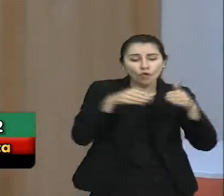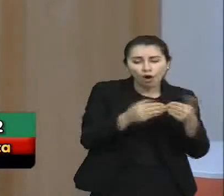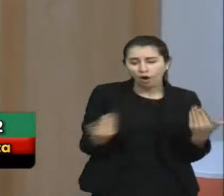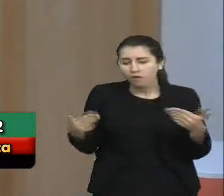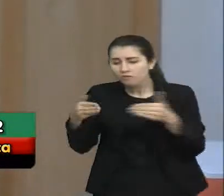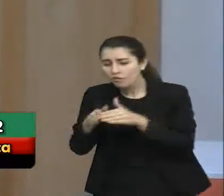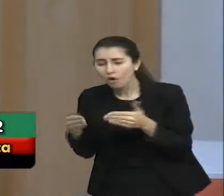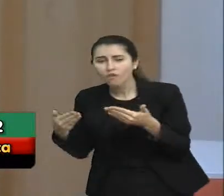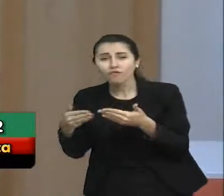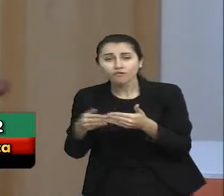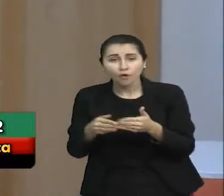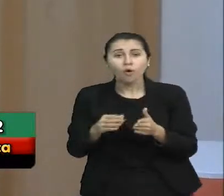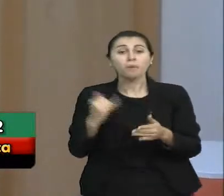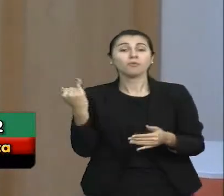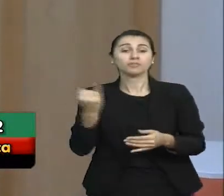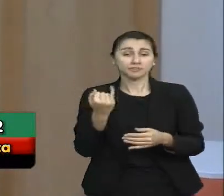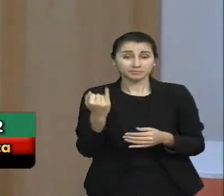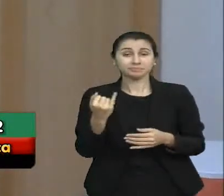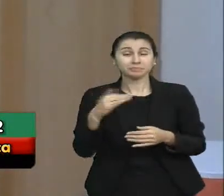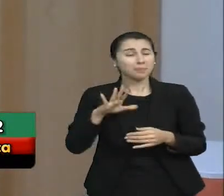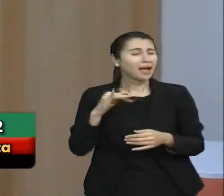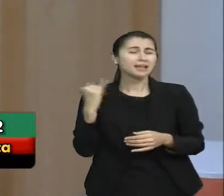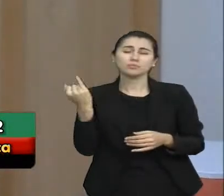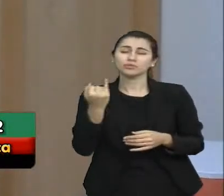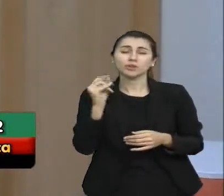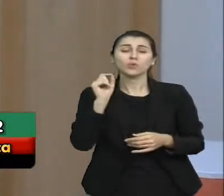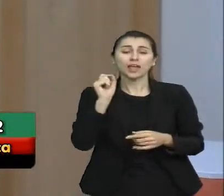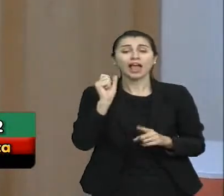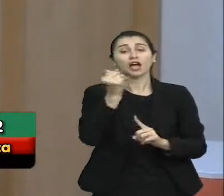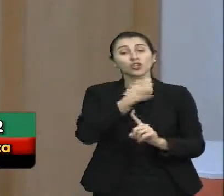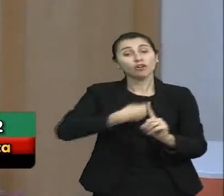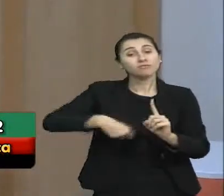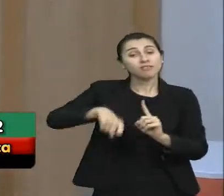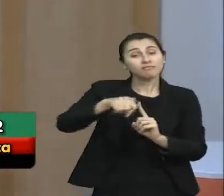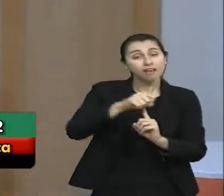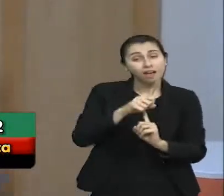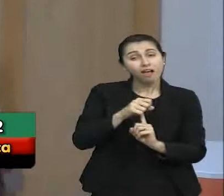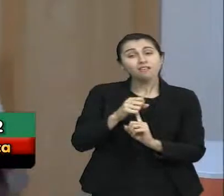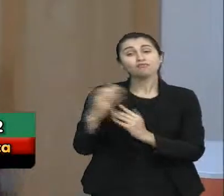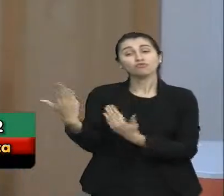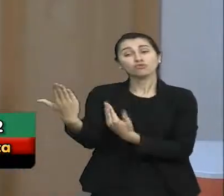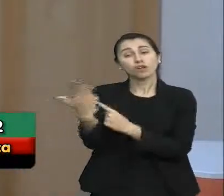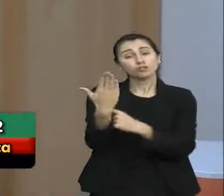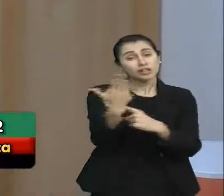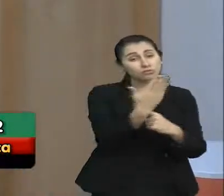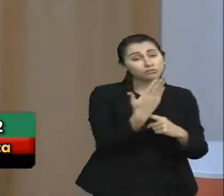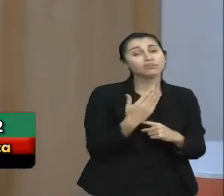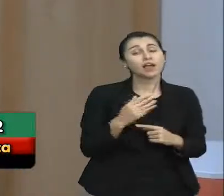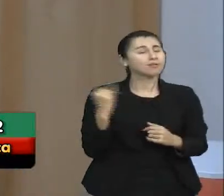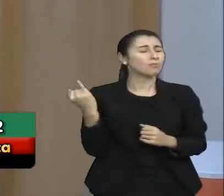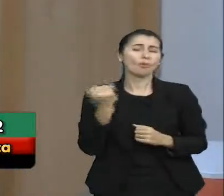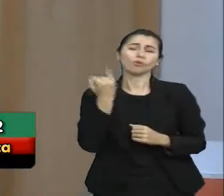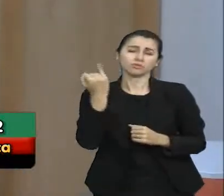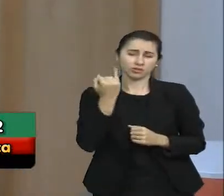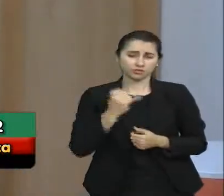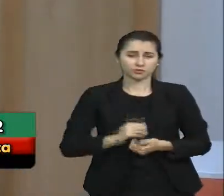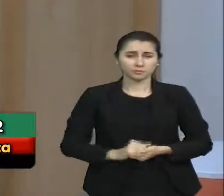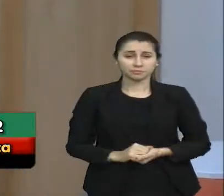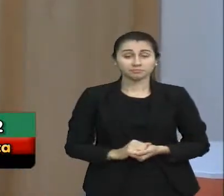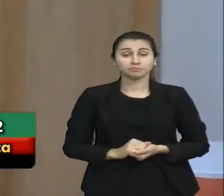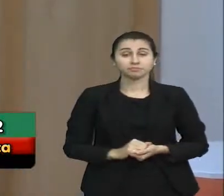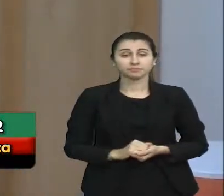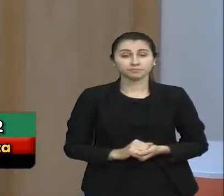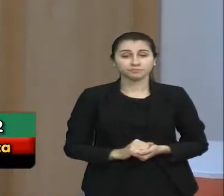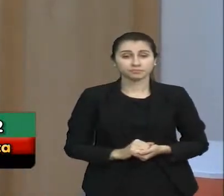Mas seria bom que a sociedade comece a vir até nós. Seria muito importante isso. E